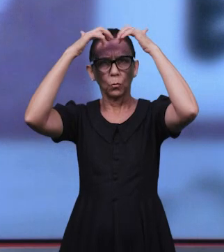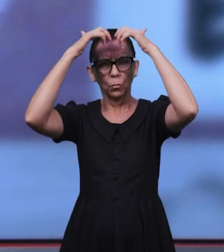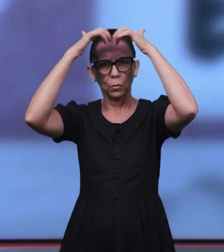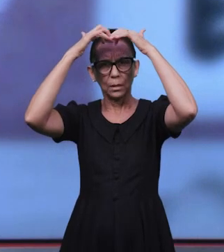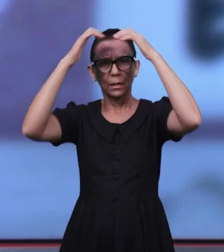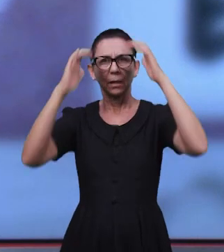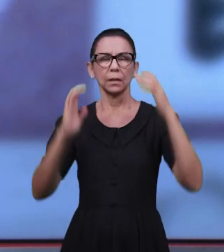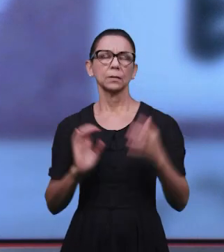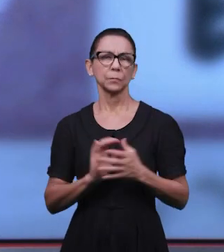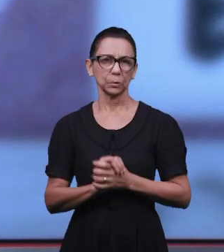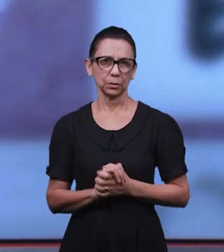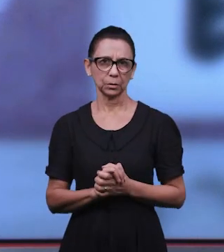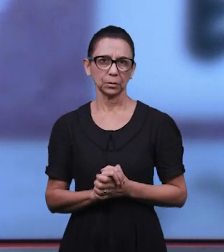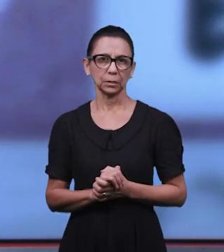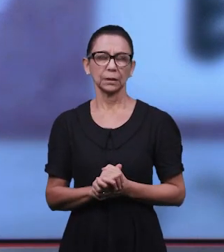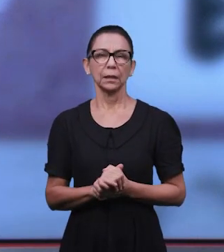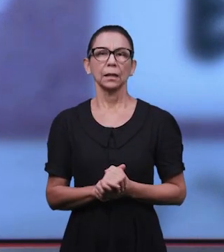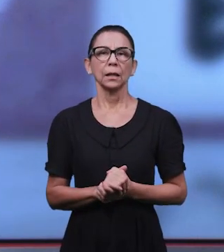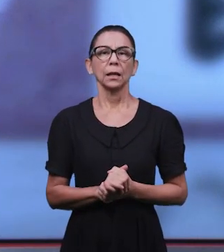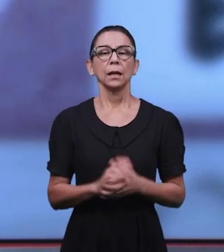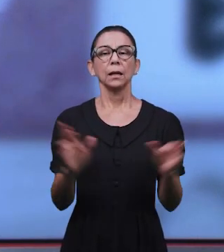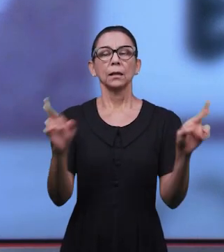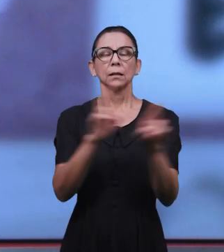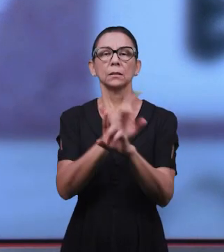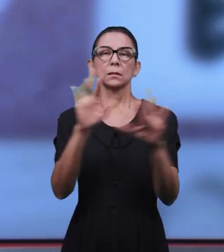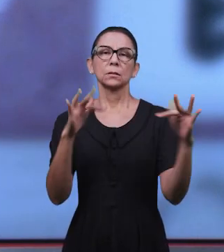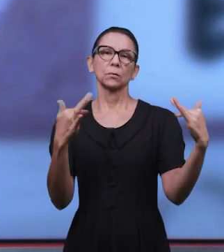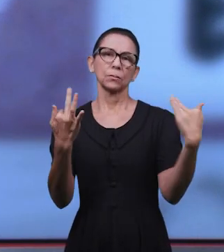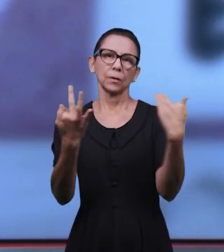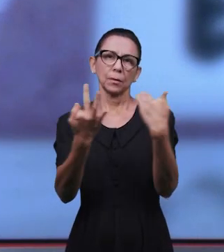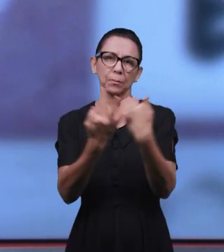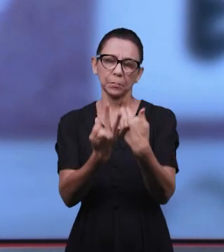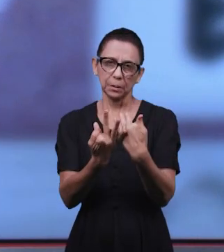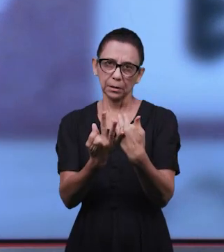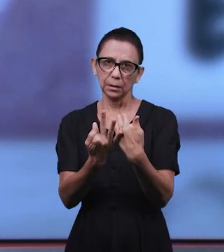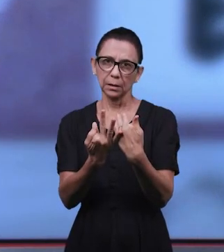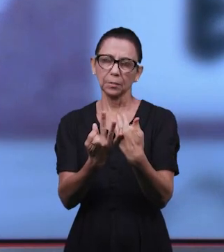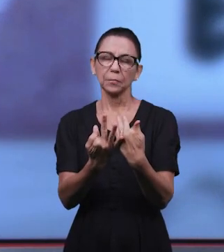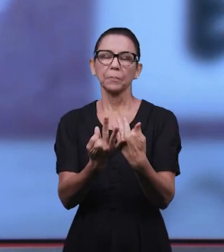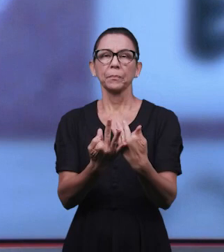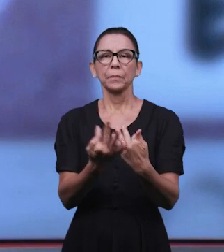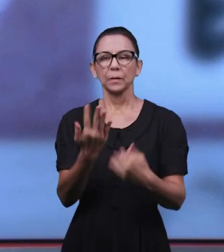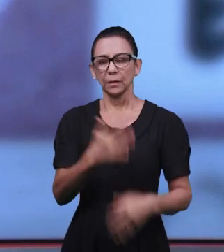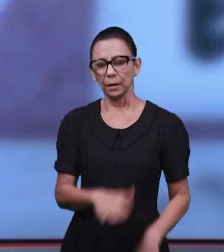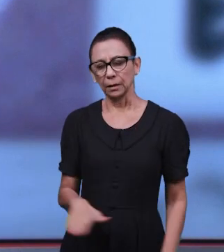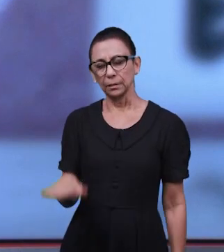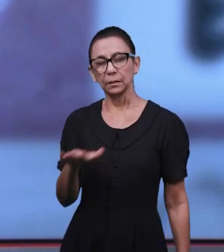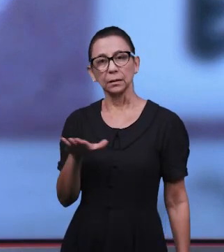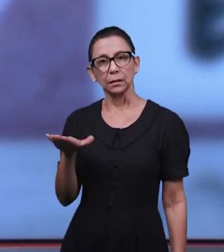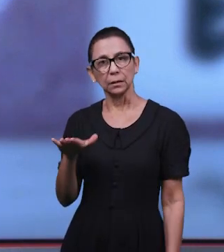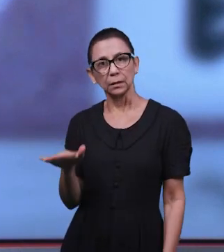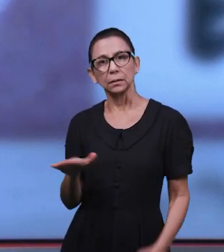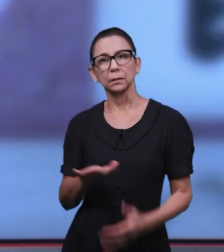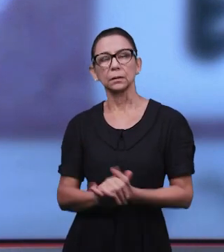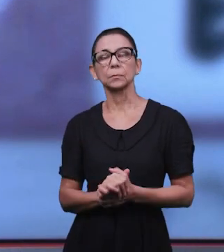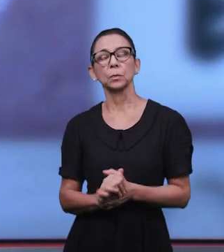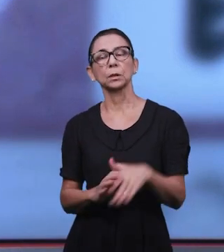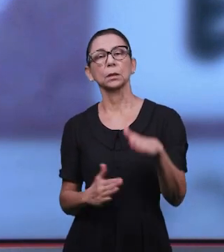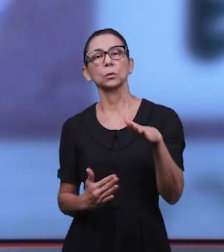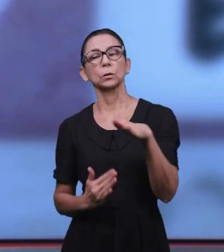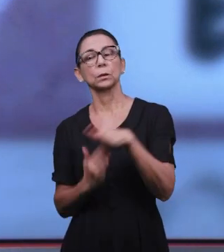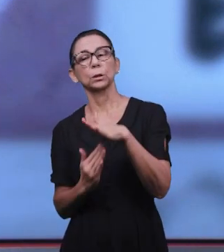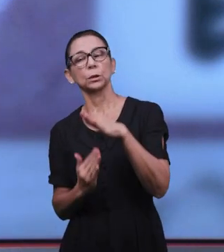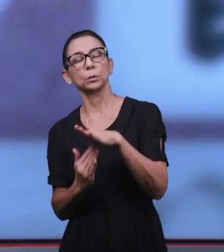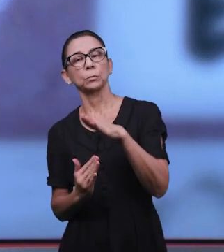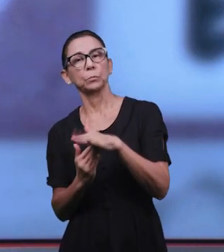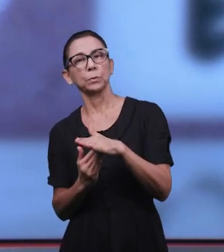cérebro, das contribuições da família na formação do caráter humano, bem como o estabelecimento de limites,